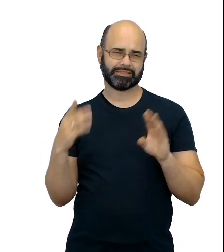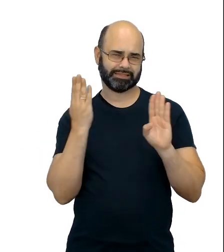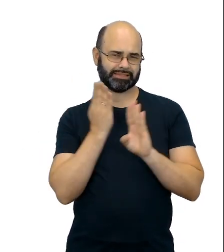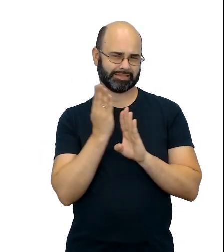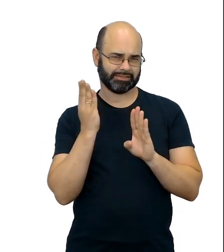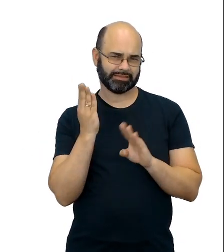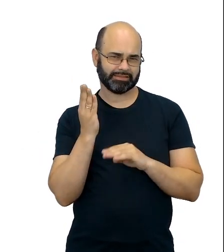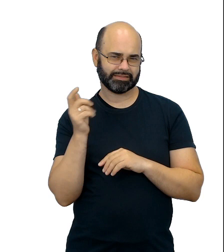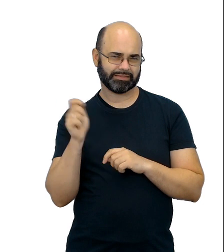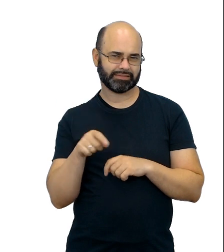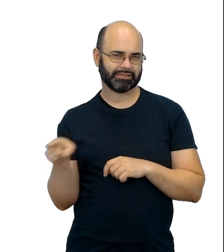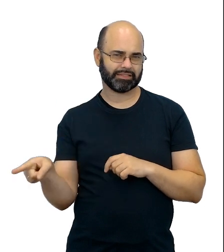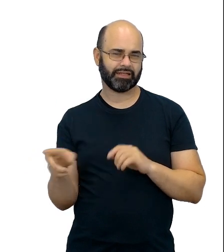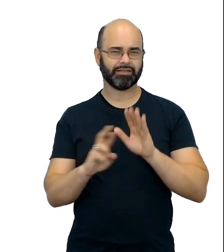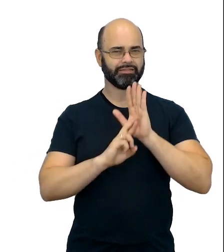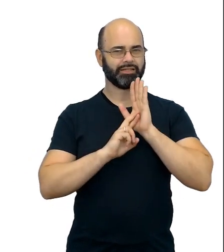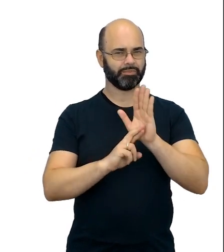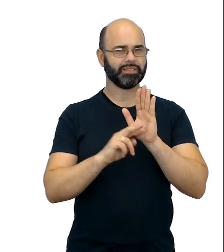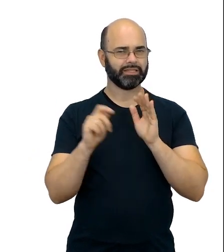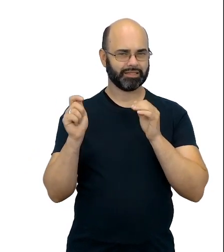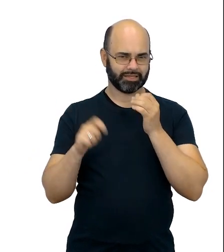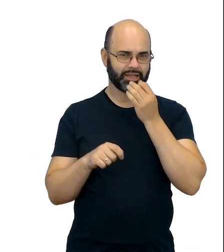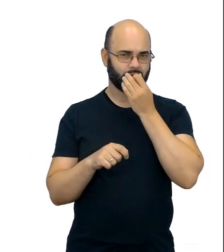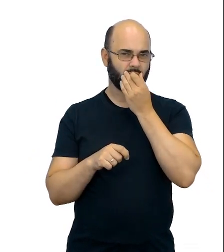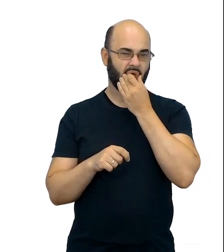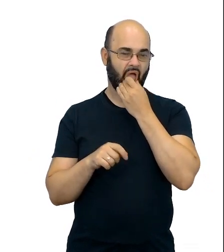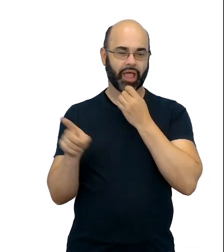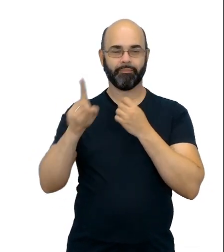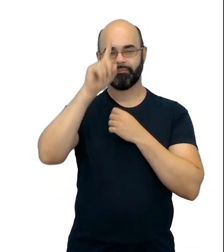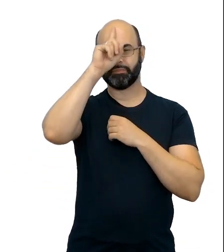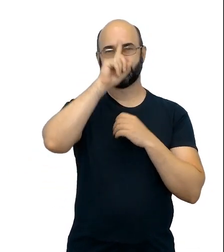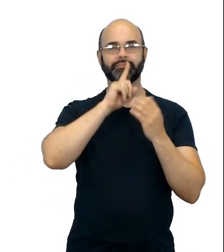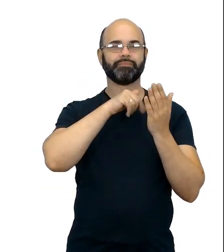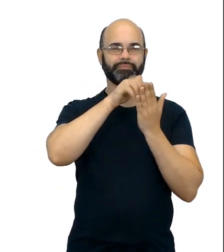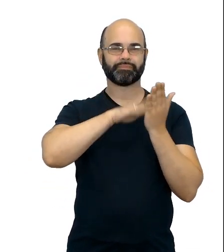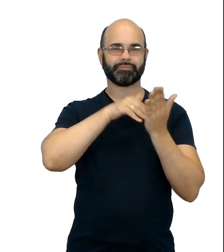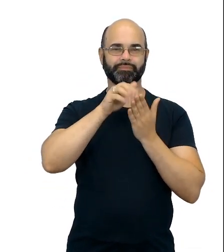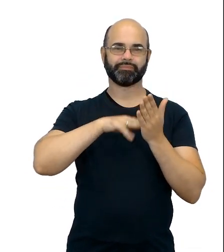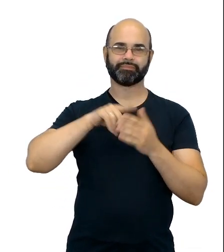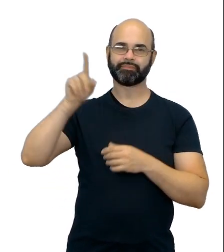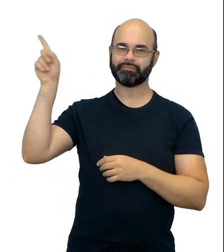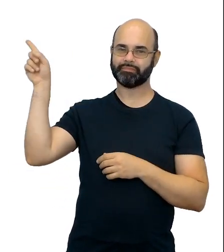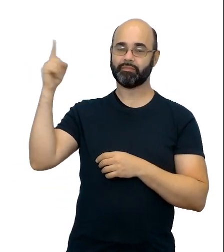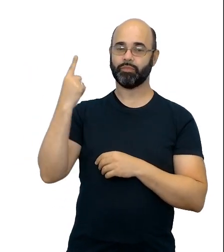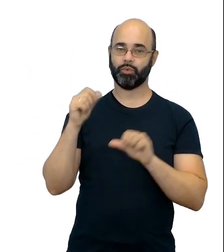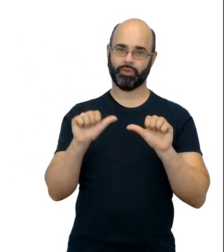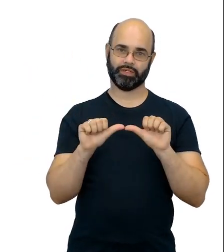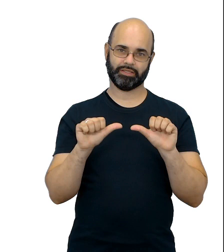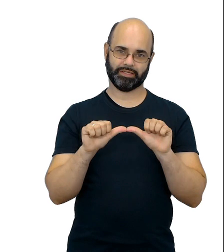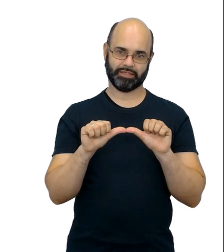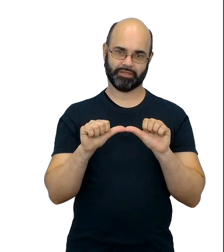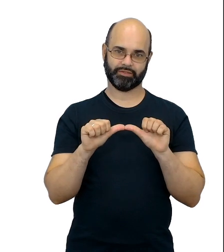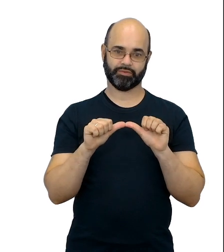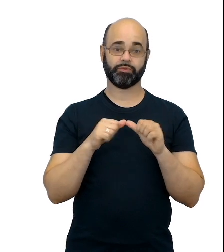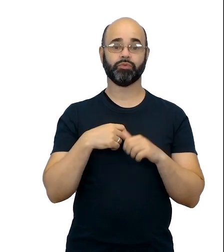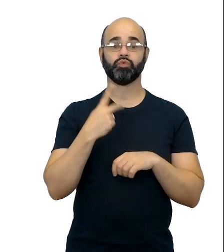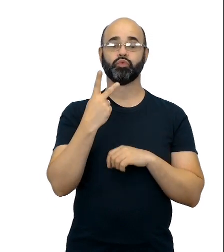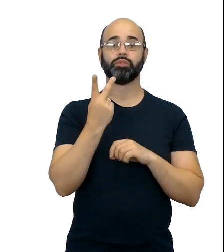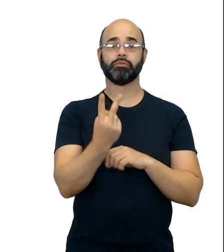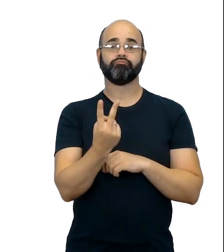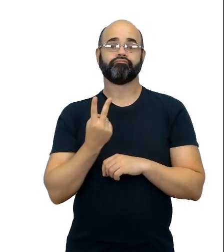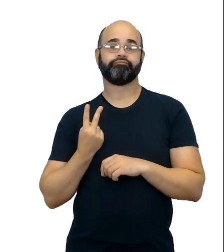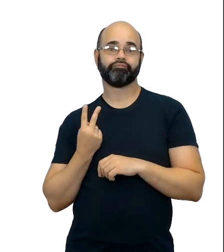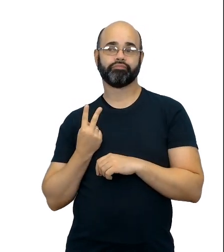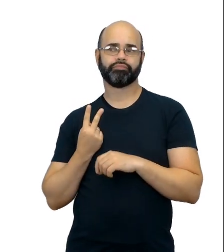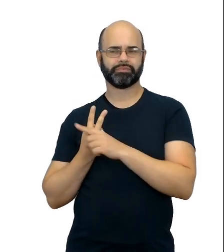vai conseguir representar que onde tem ali pintado de amarelo, eu tenho um inteiro, que eu peguei 2 partes. Né? Então,